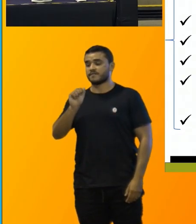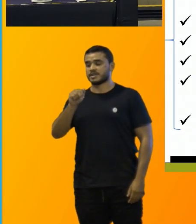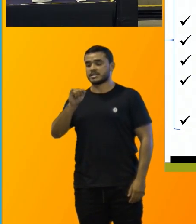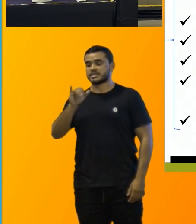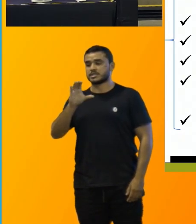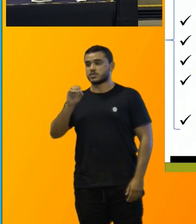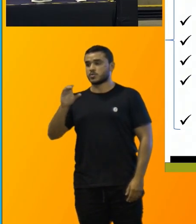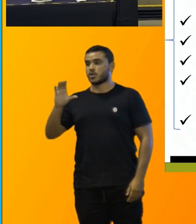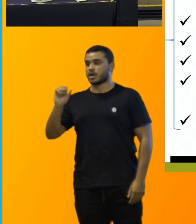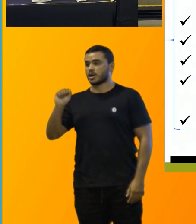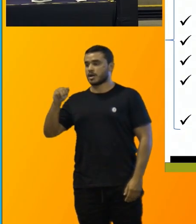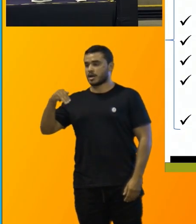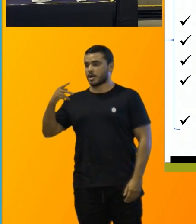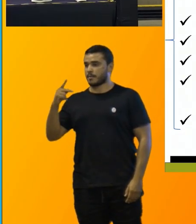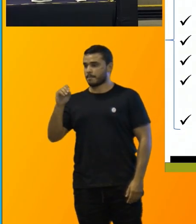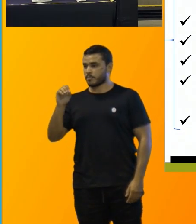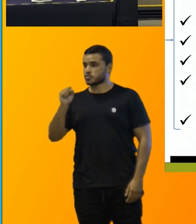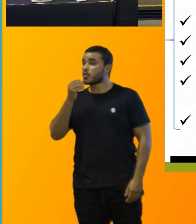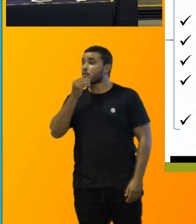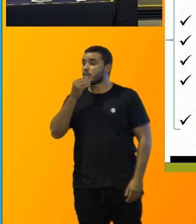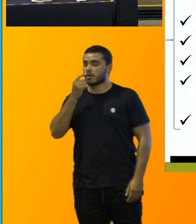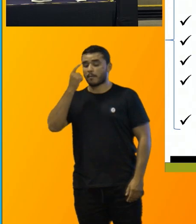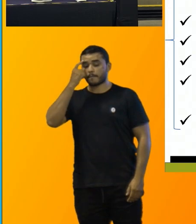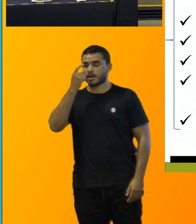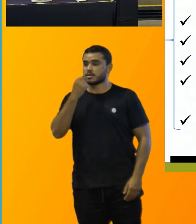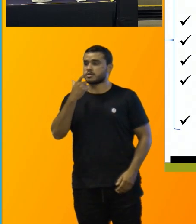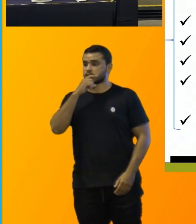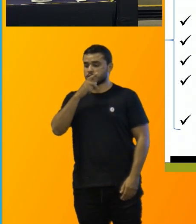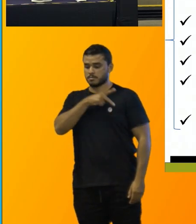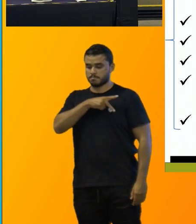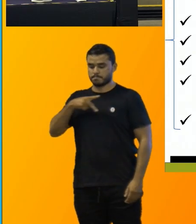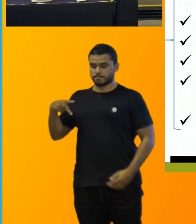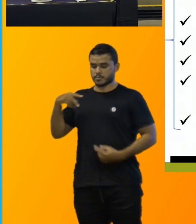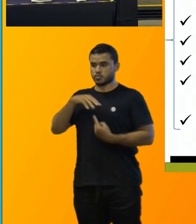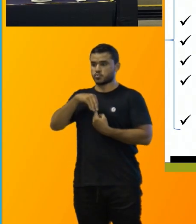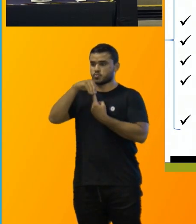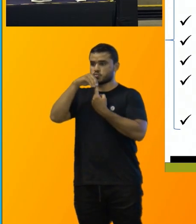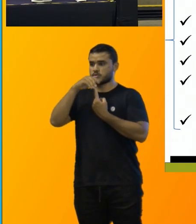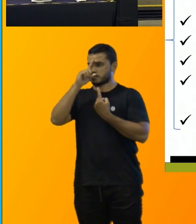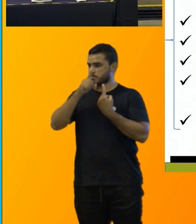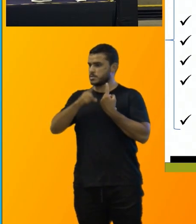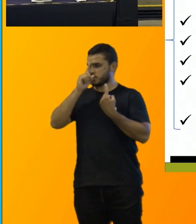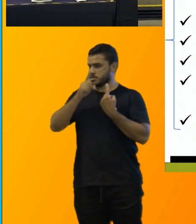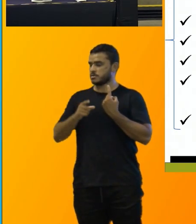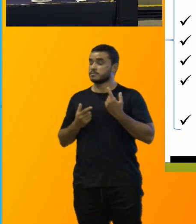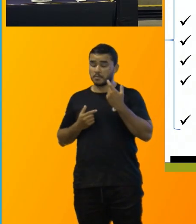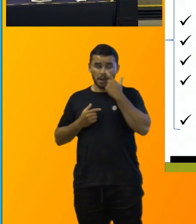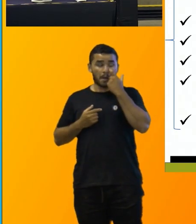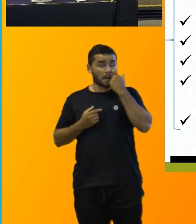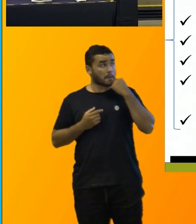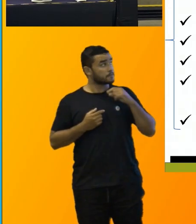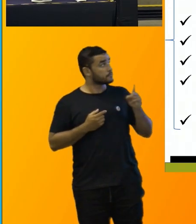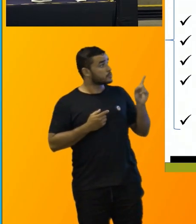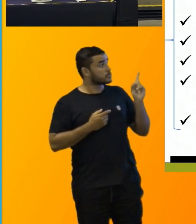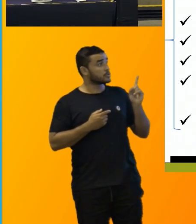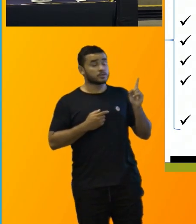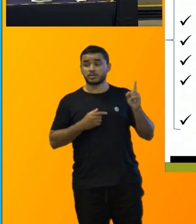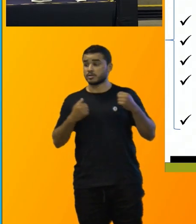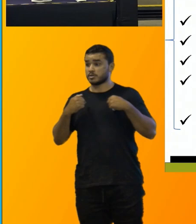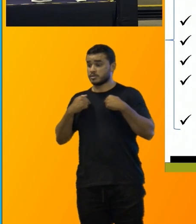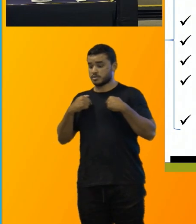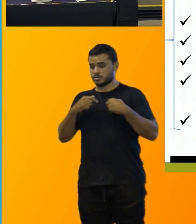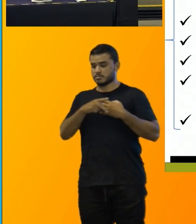Constituição outorgada que dá plenos poderes ao presidente. Eita, coloca aí um detalhe, até pena de morte